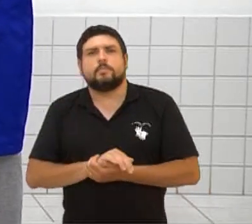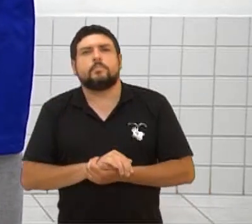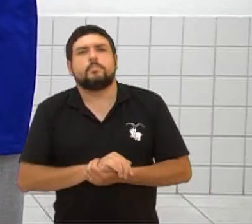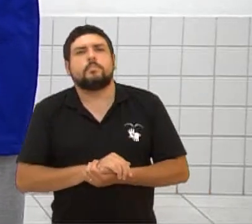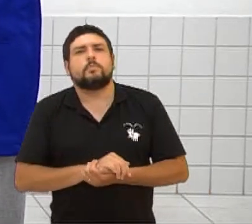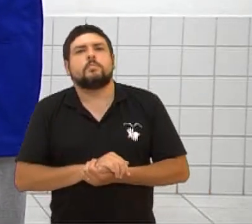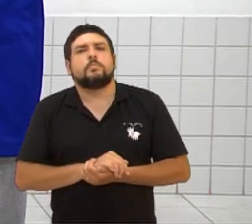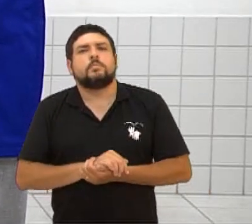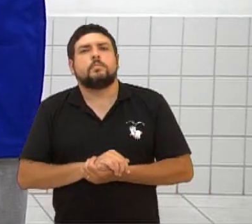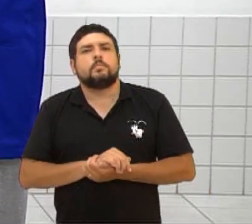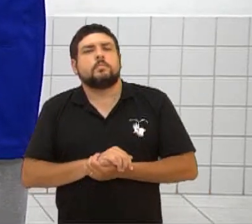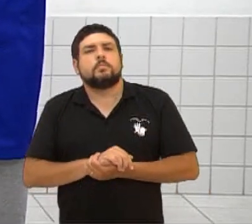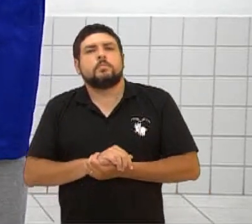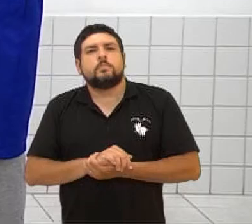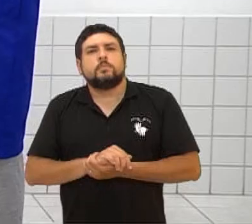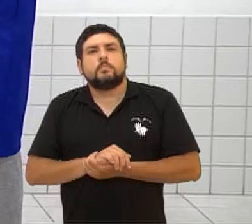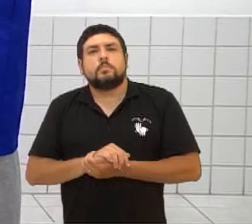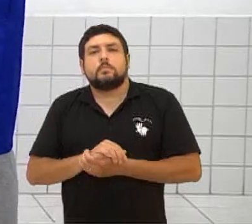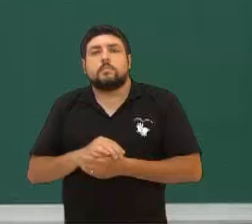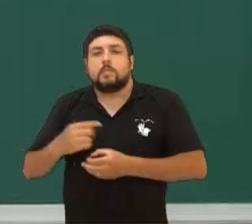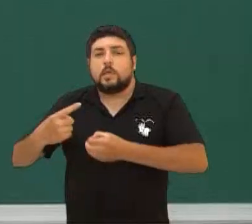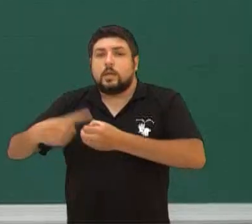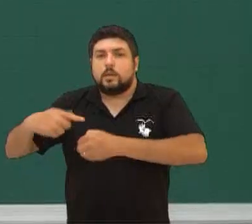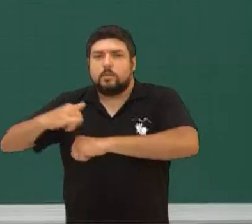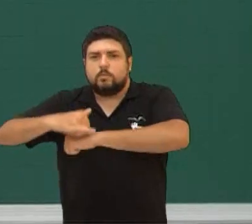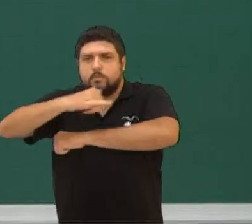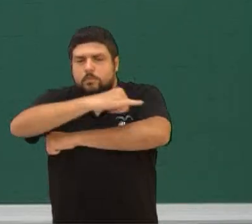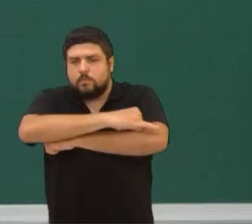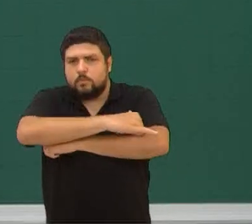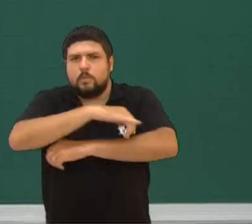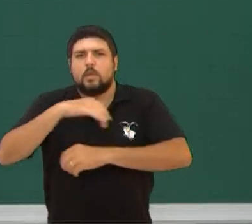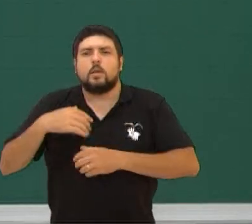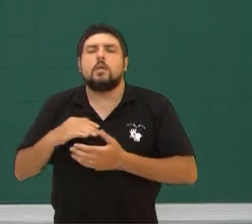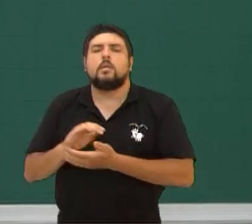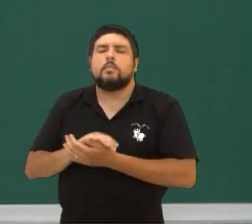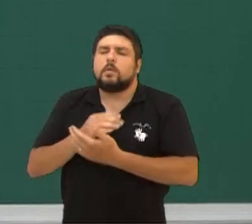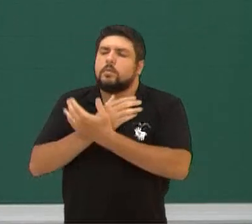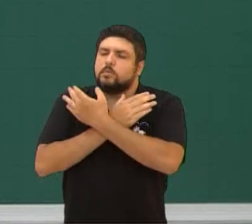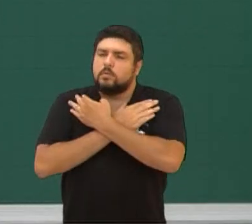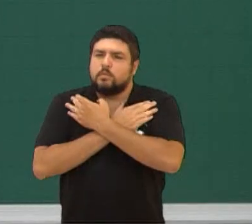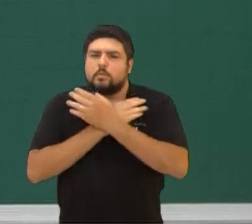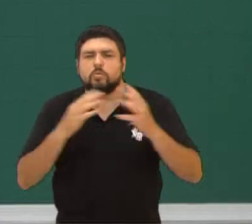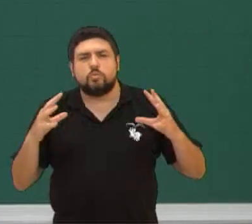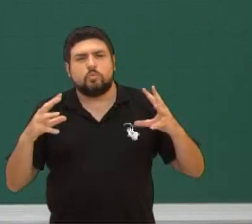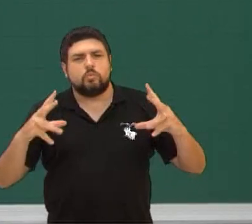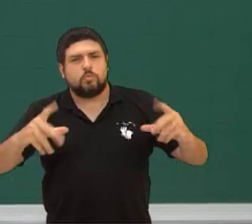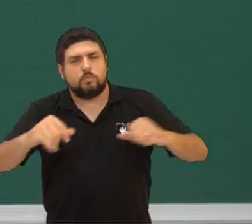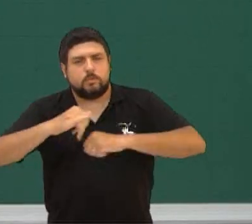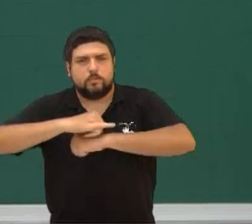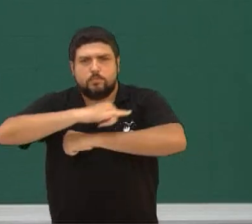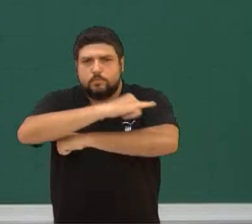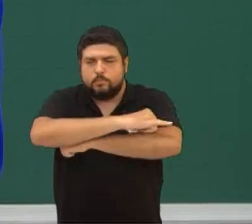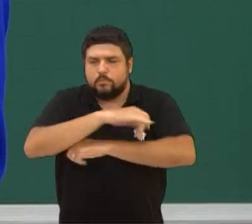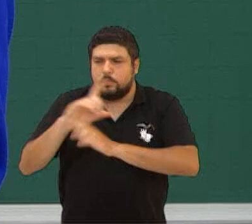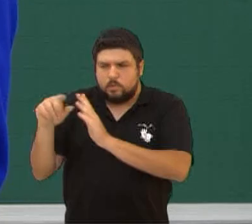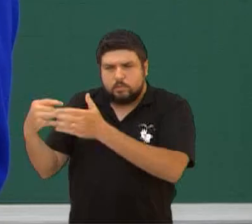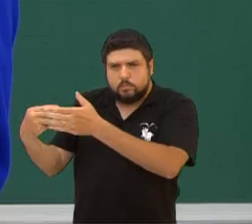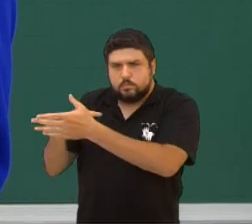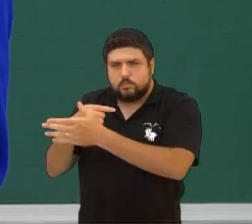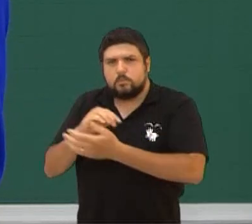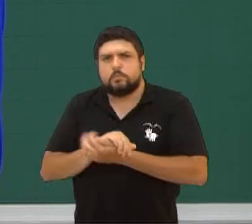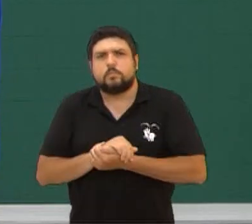Sudol. É lá de São José dos Pinhais, e ele manda um abraço ali para toda São José dos Pinhais. E ele faz uma pergunta.